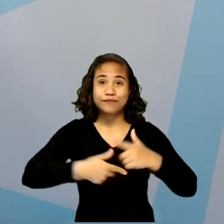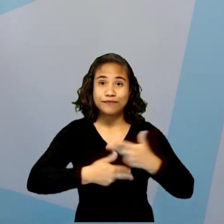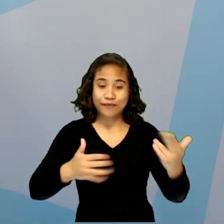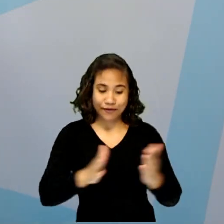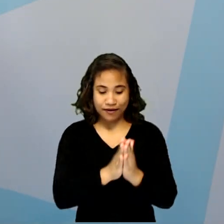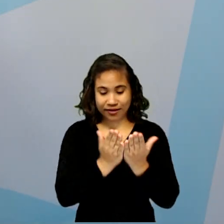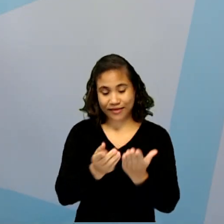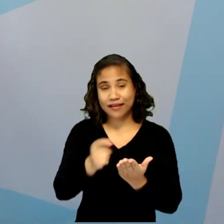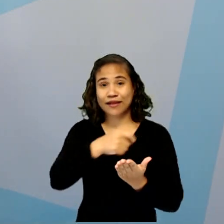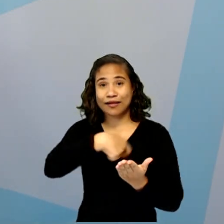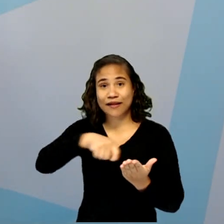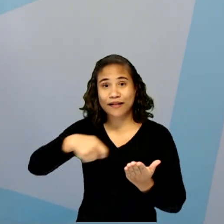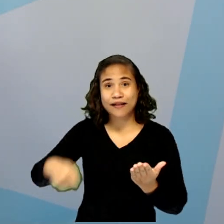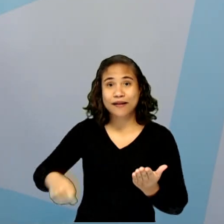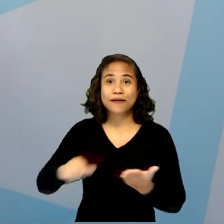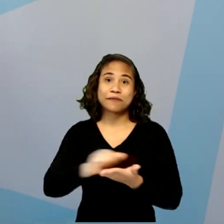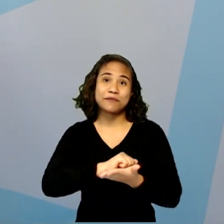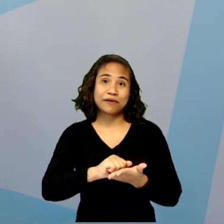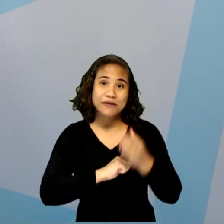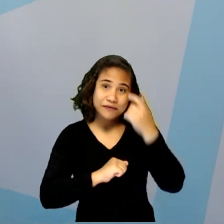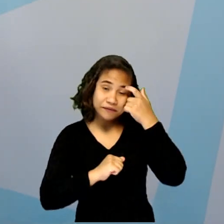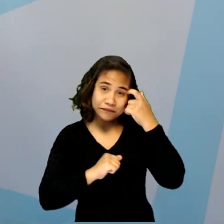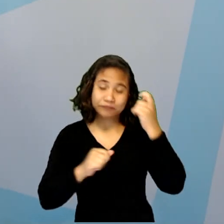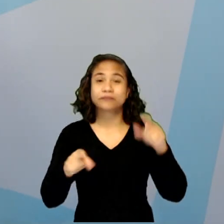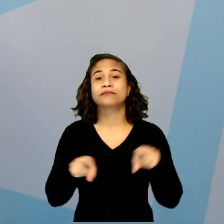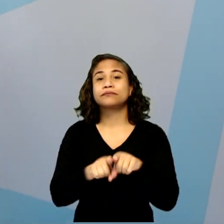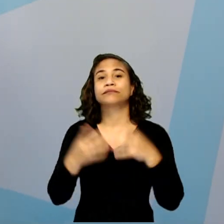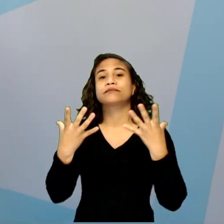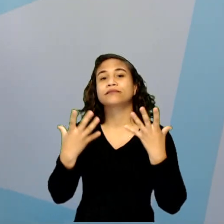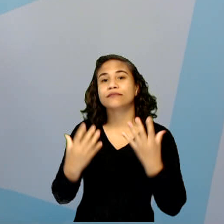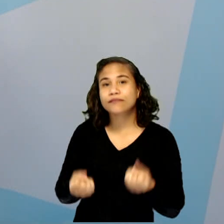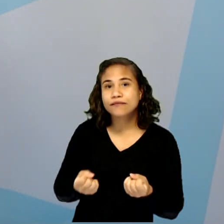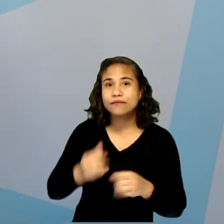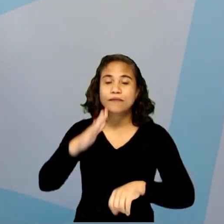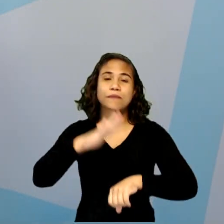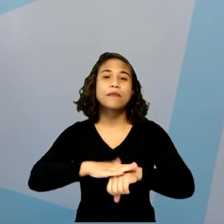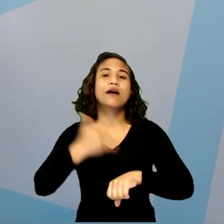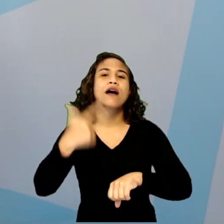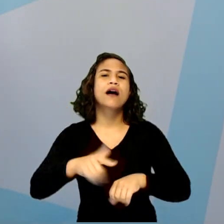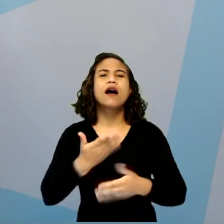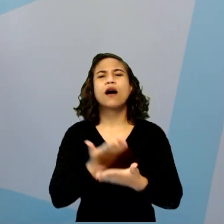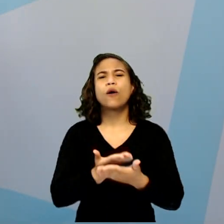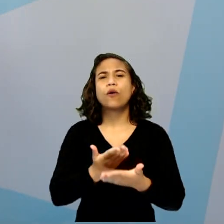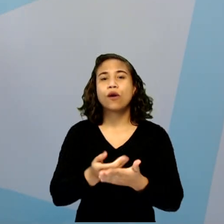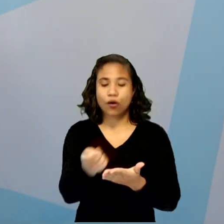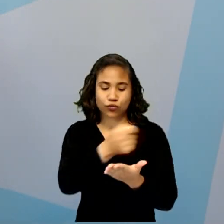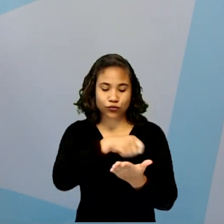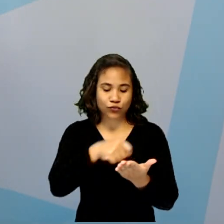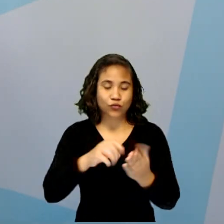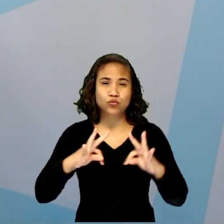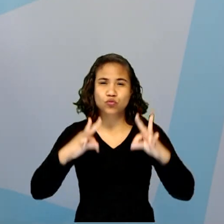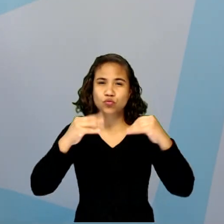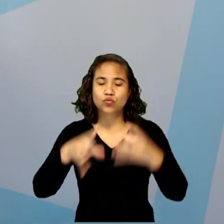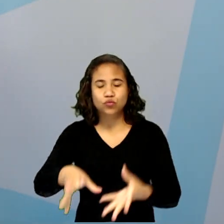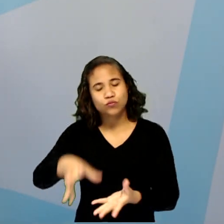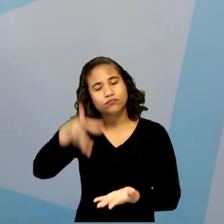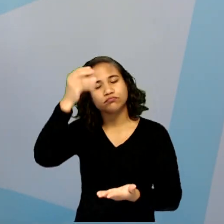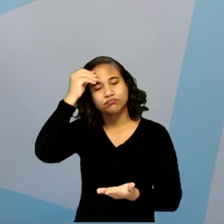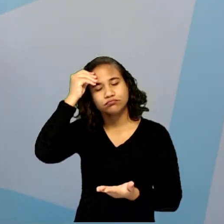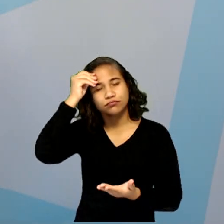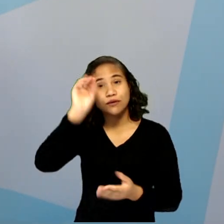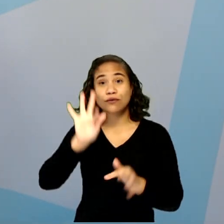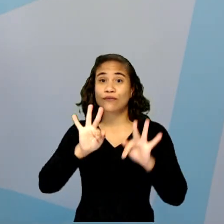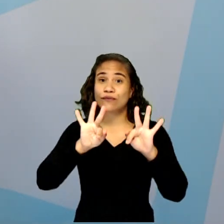caderno, lápis, borracha e vamos para mais uma aula. Anote tudo, ok? Que no final nós temos